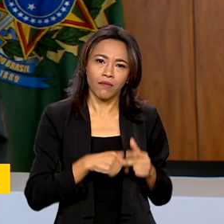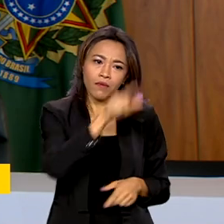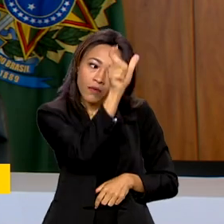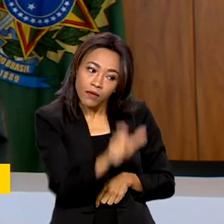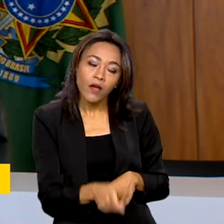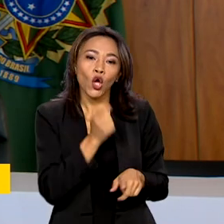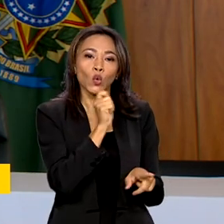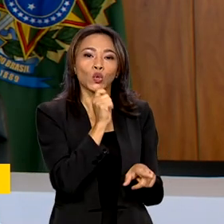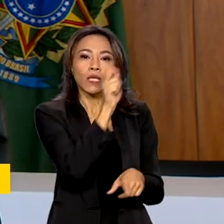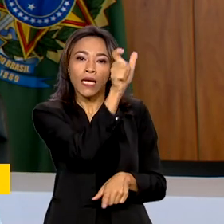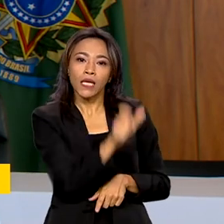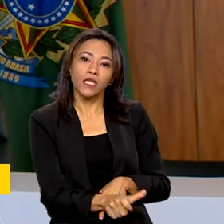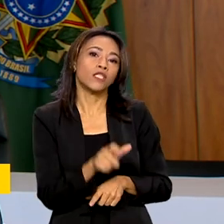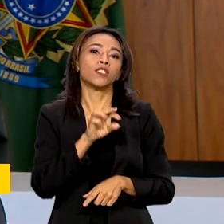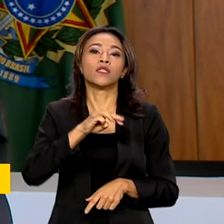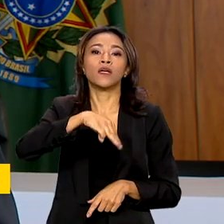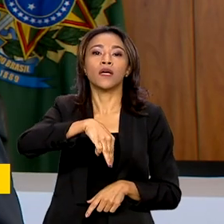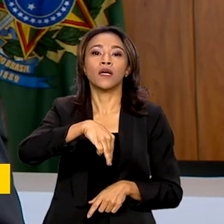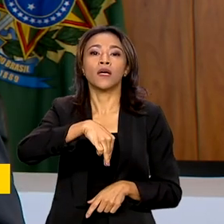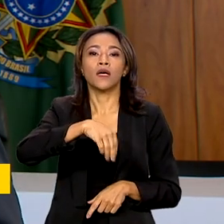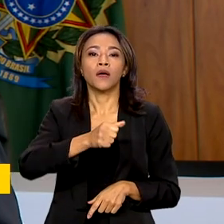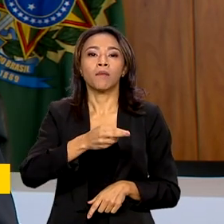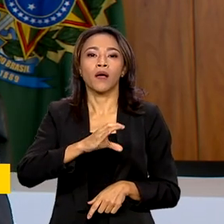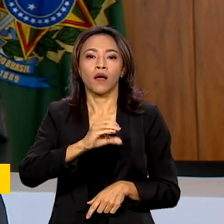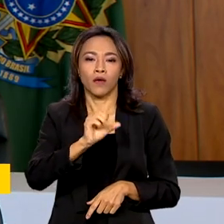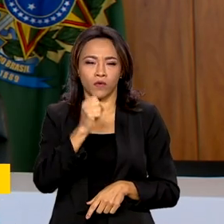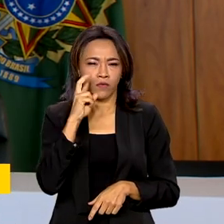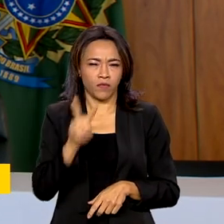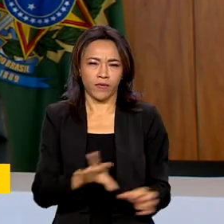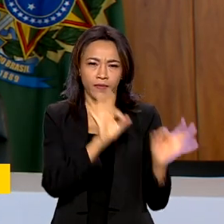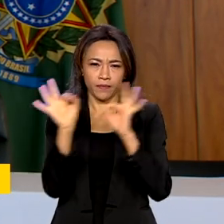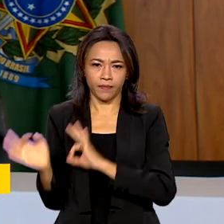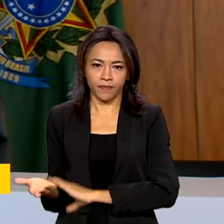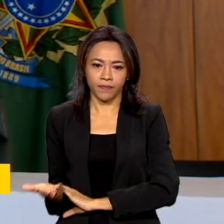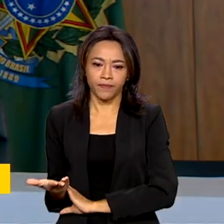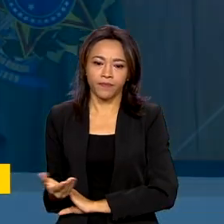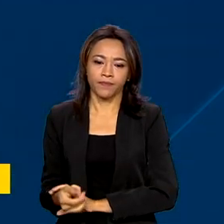Marcos Uchoa vamos conferir os principais momentos